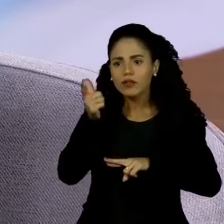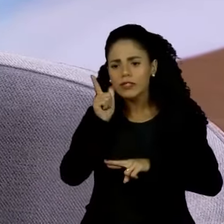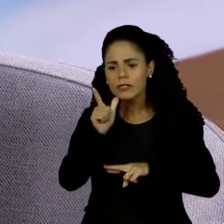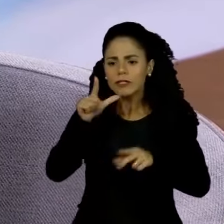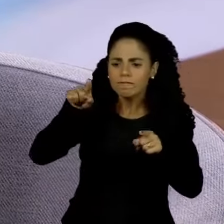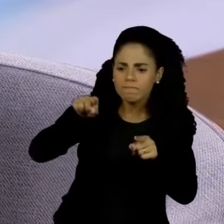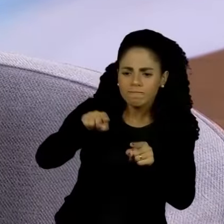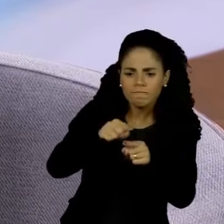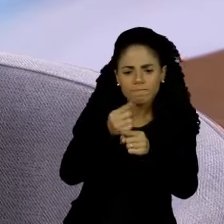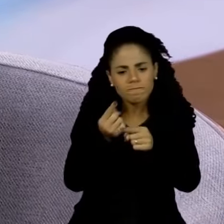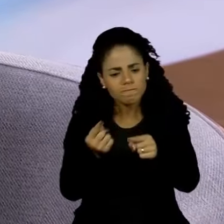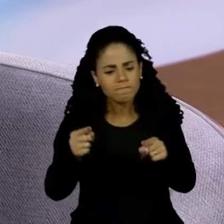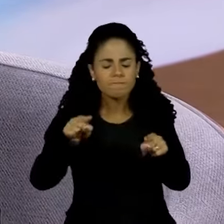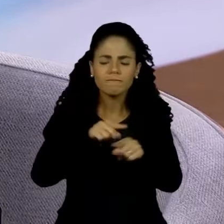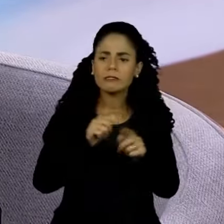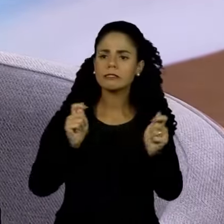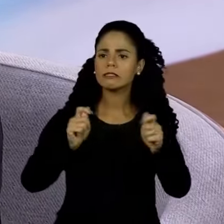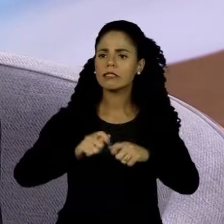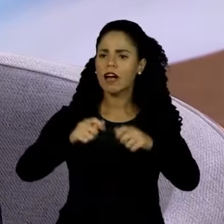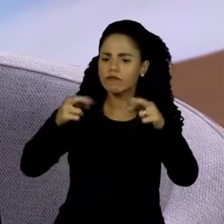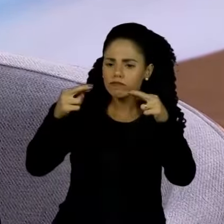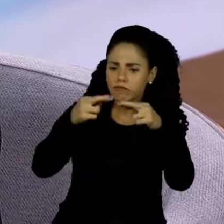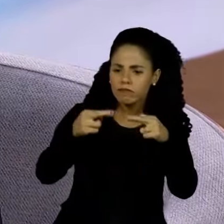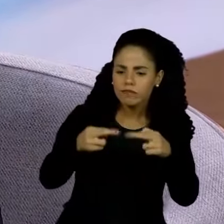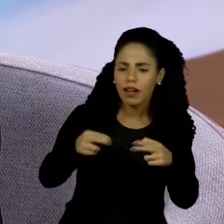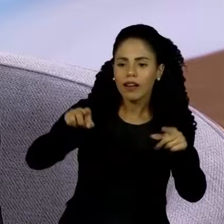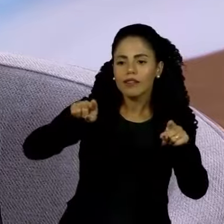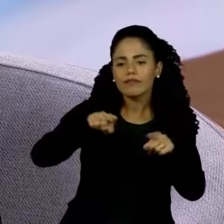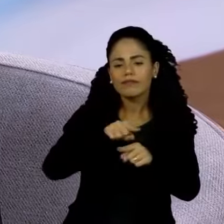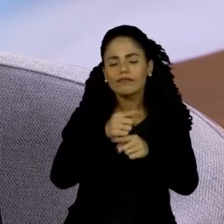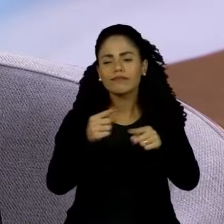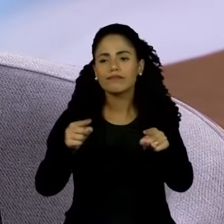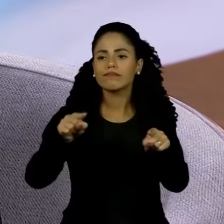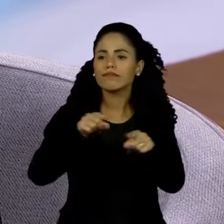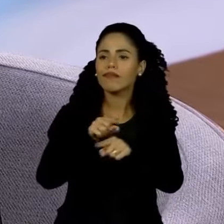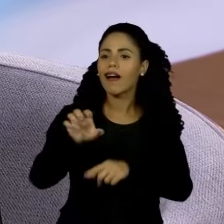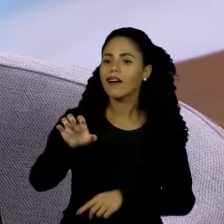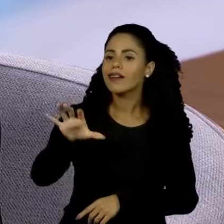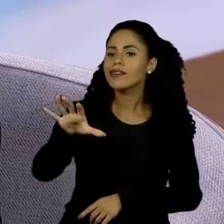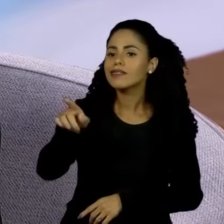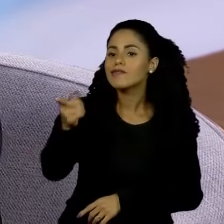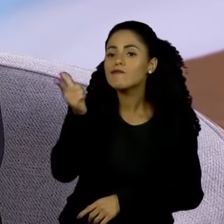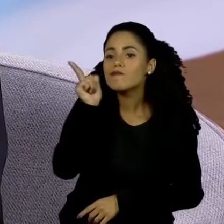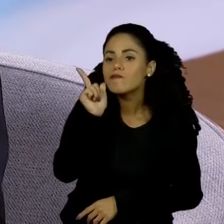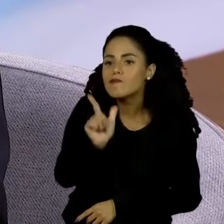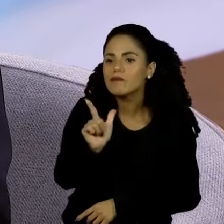harmonias, as melodias. E foi assim que eu gravei